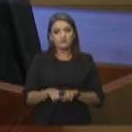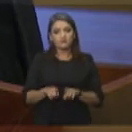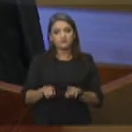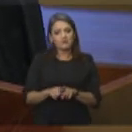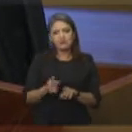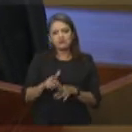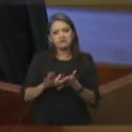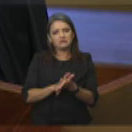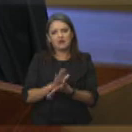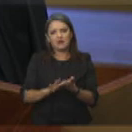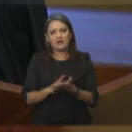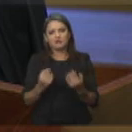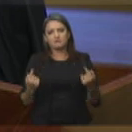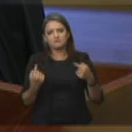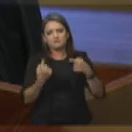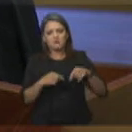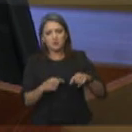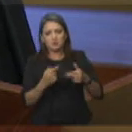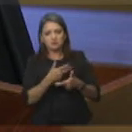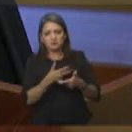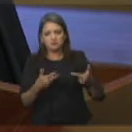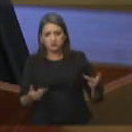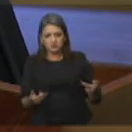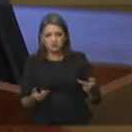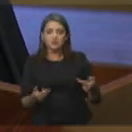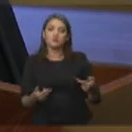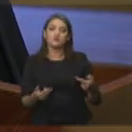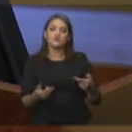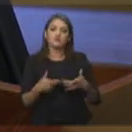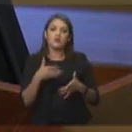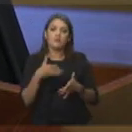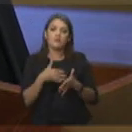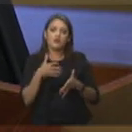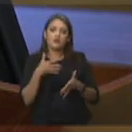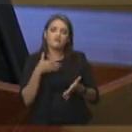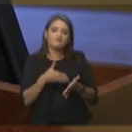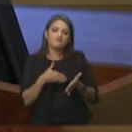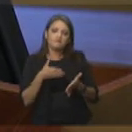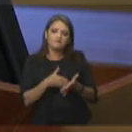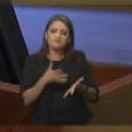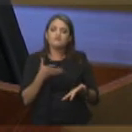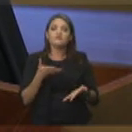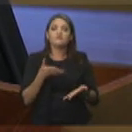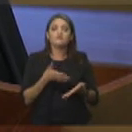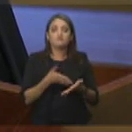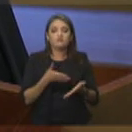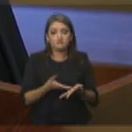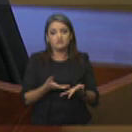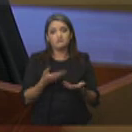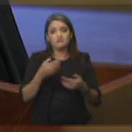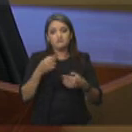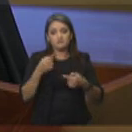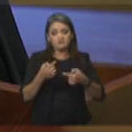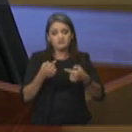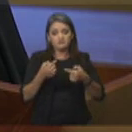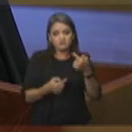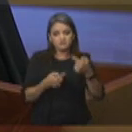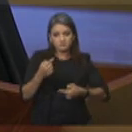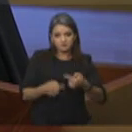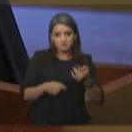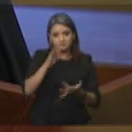óbices preliminares intransponíveis a impedir a apreciação das teses articuladas